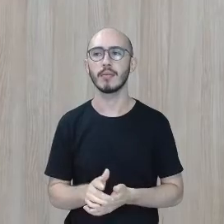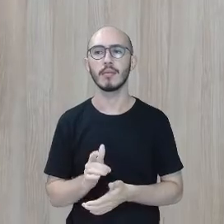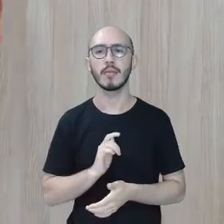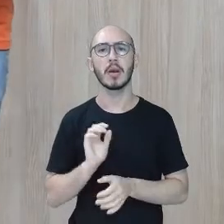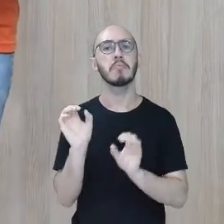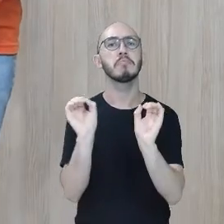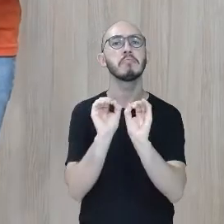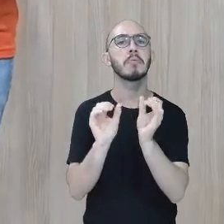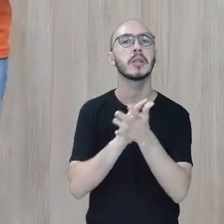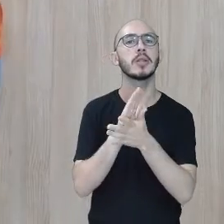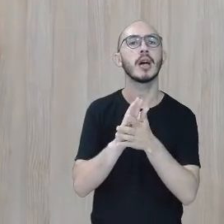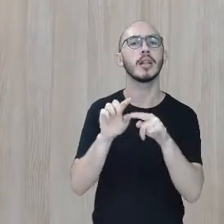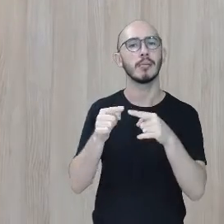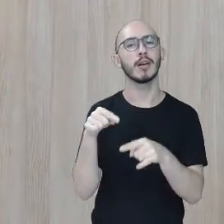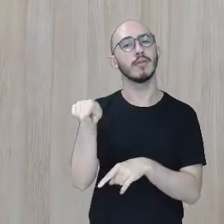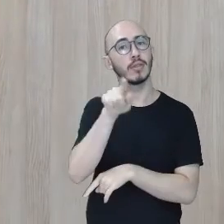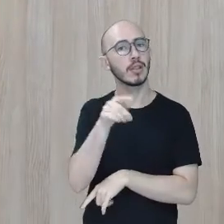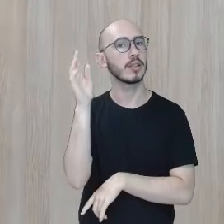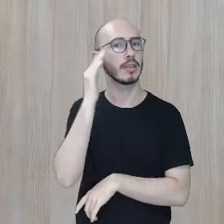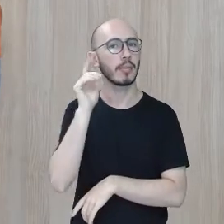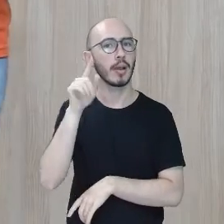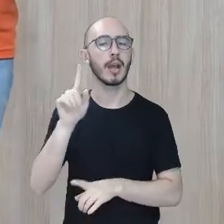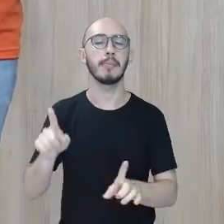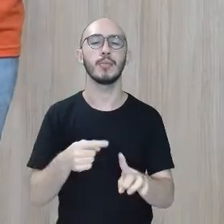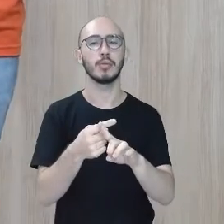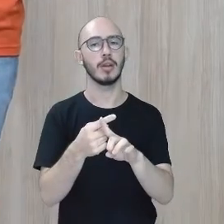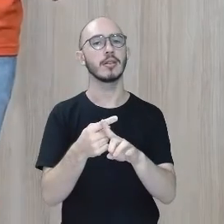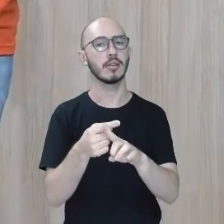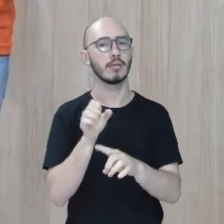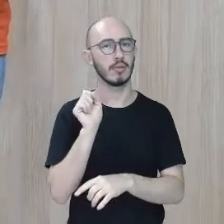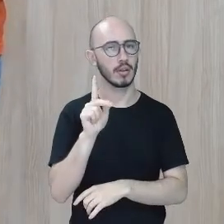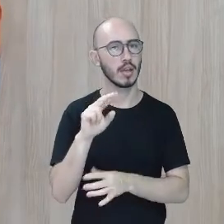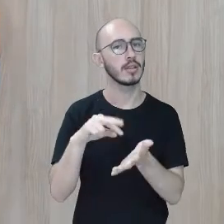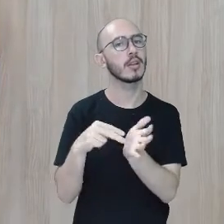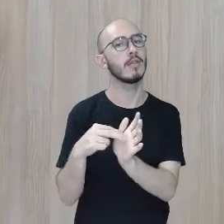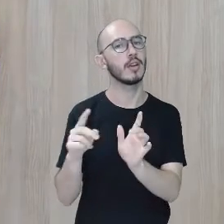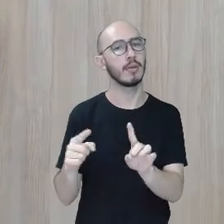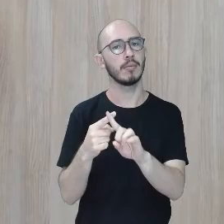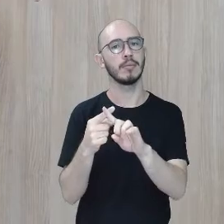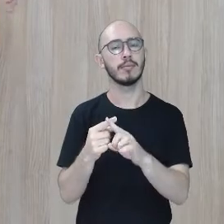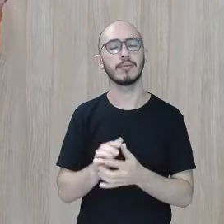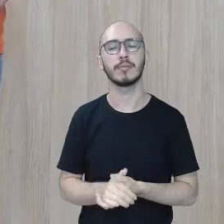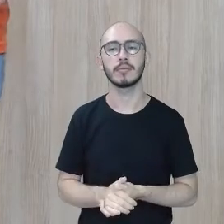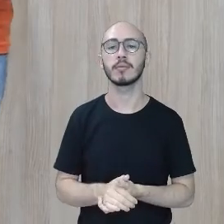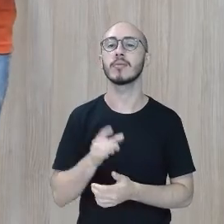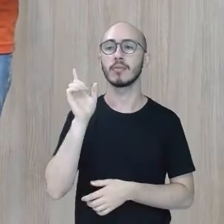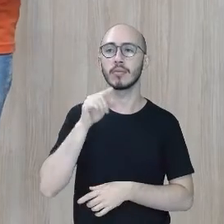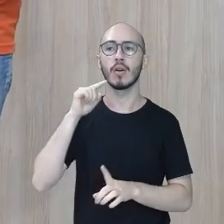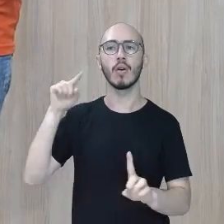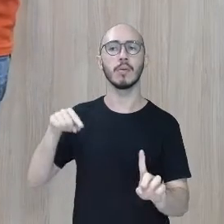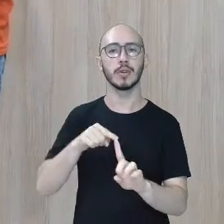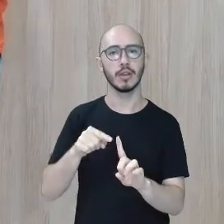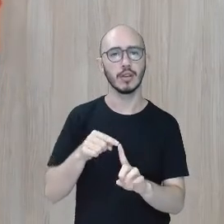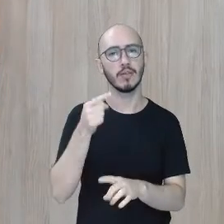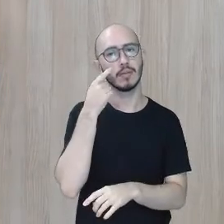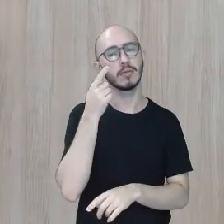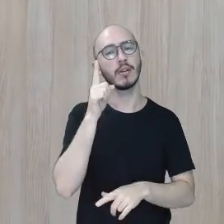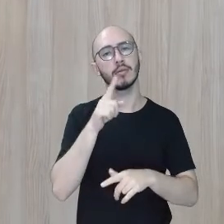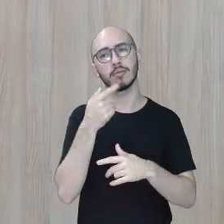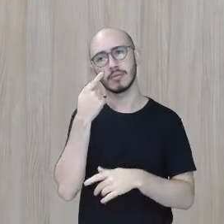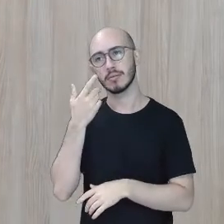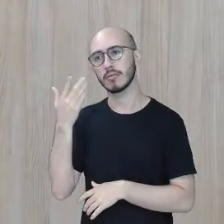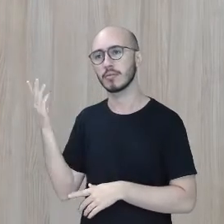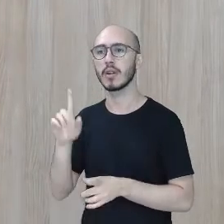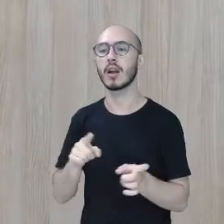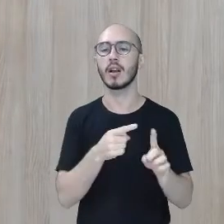você sabe que a gente está falando aí de uma multiplicação, tá bom? Então, essa é a ideia aí dos produtos